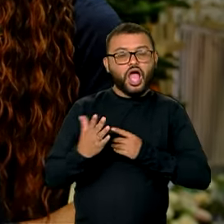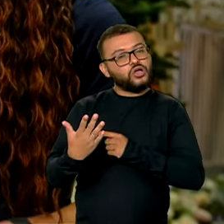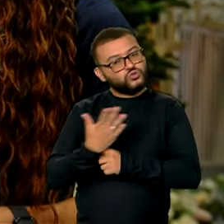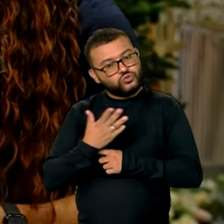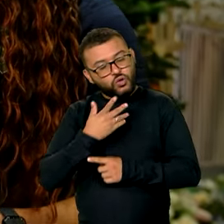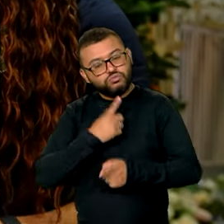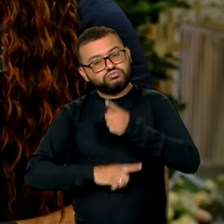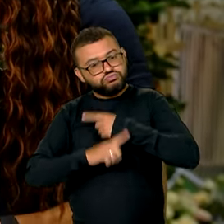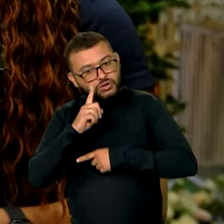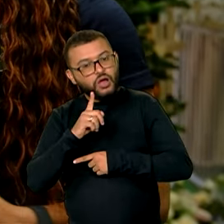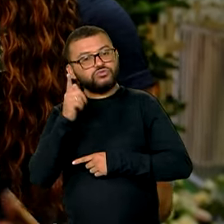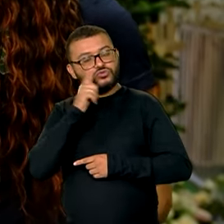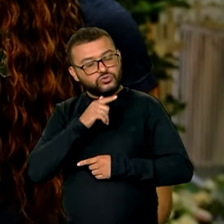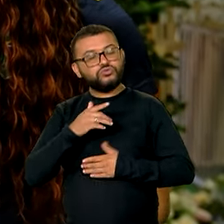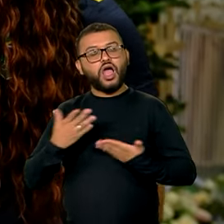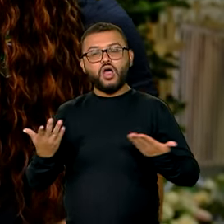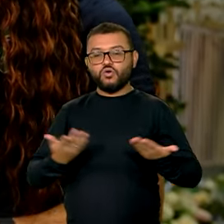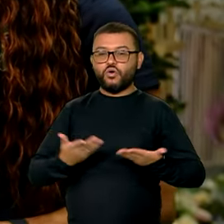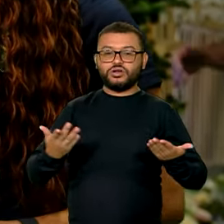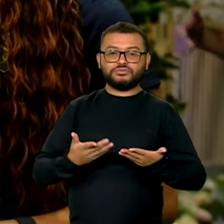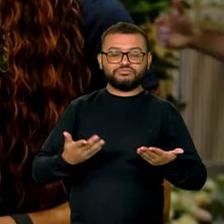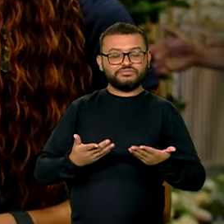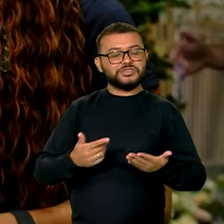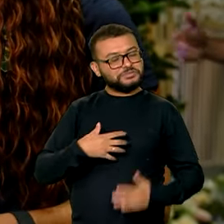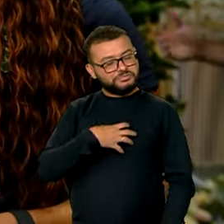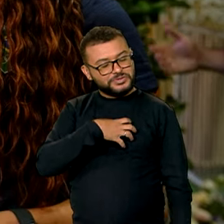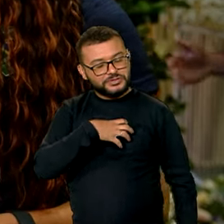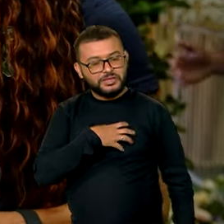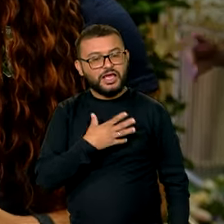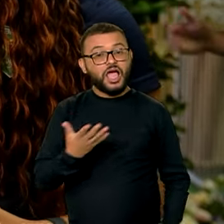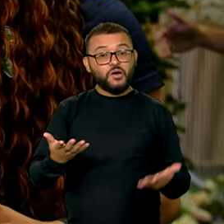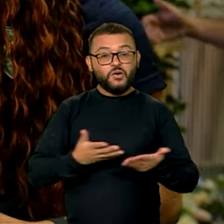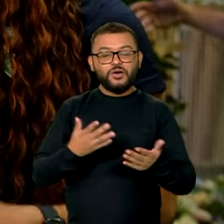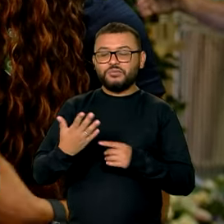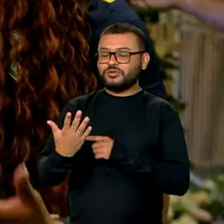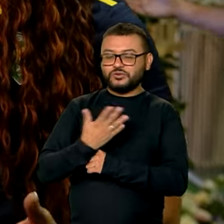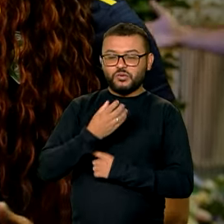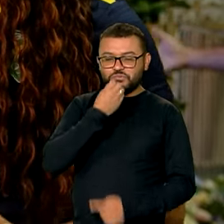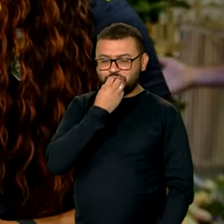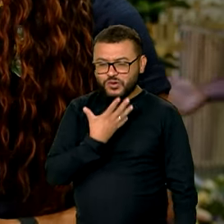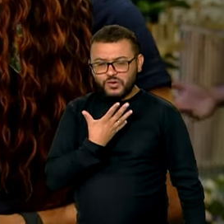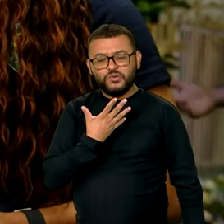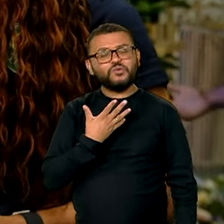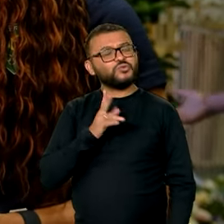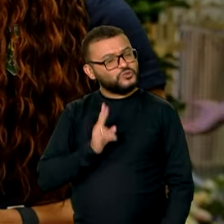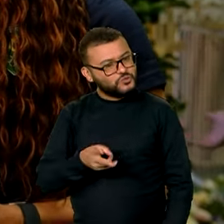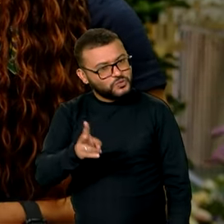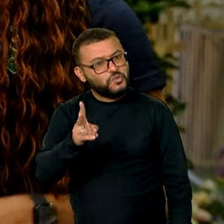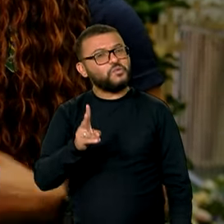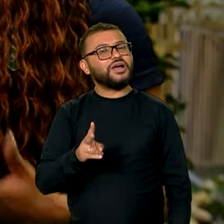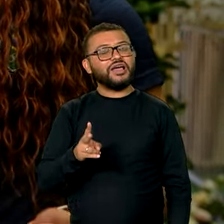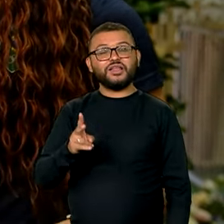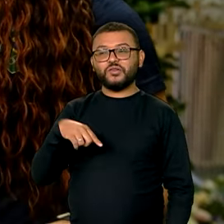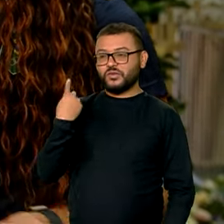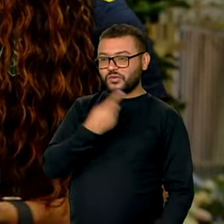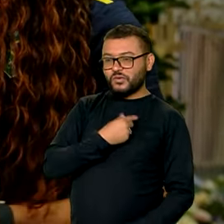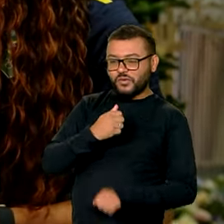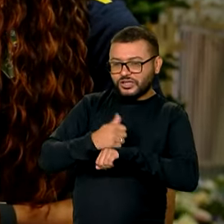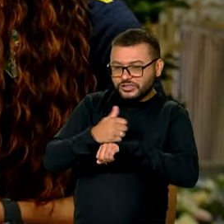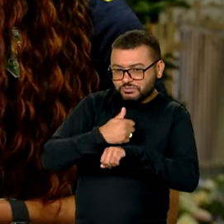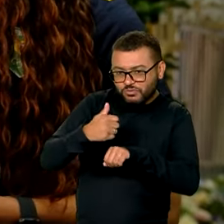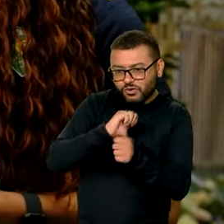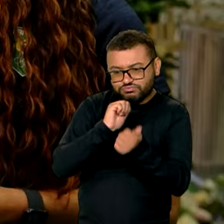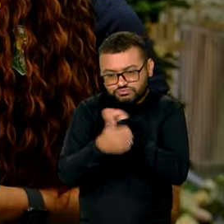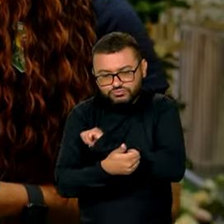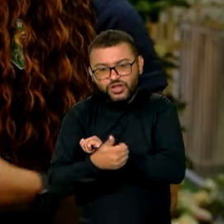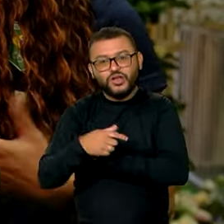continuar aí nessa caminhada. E hoje eu tô aqui. Então, com certeza me ajudou muito e ajuda, né? Hoje nós somos atletas de alto